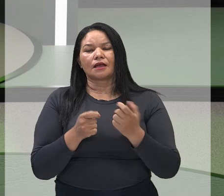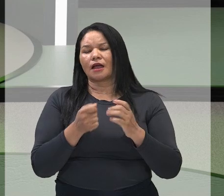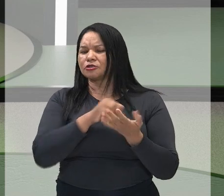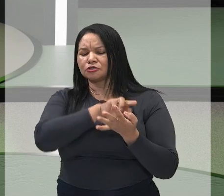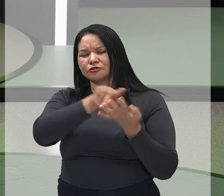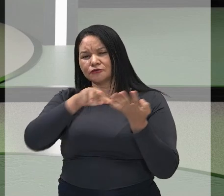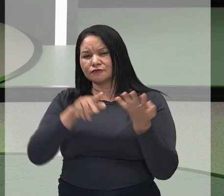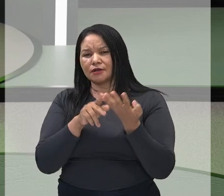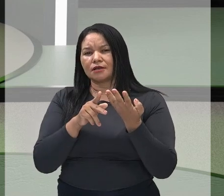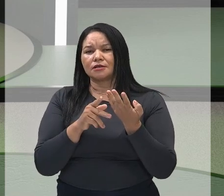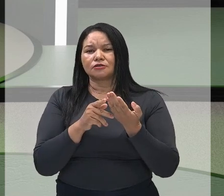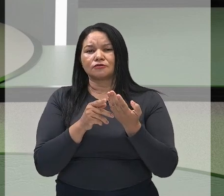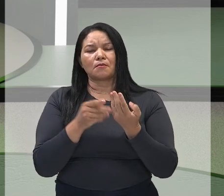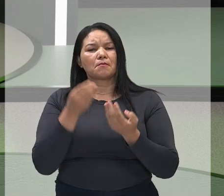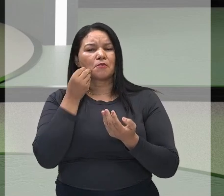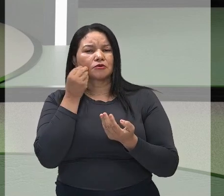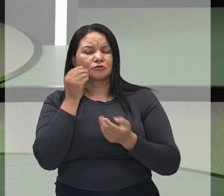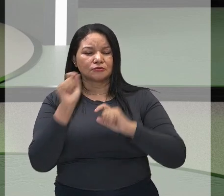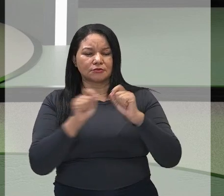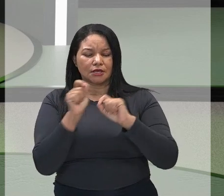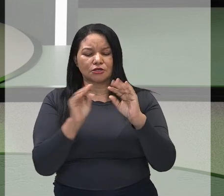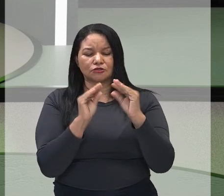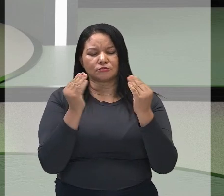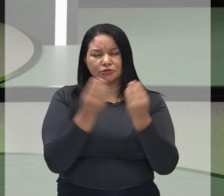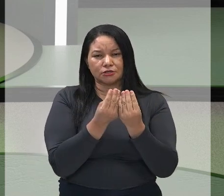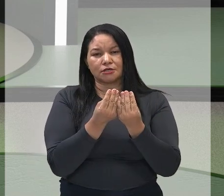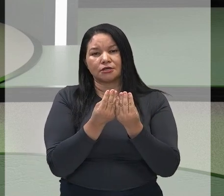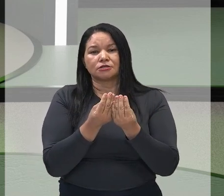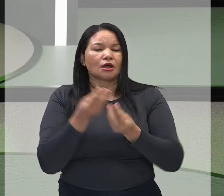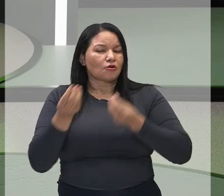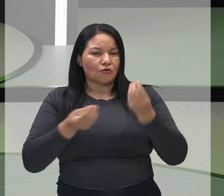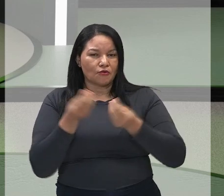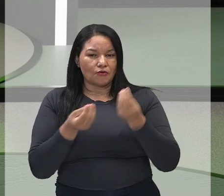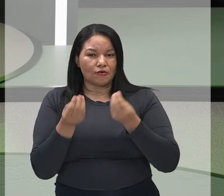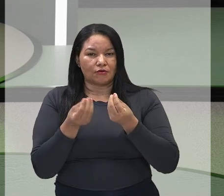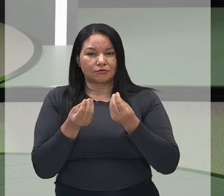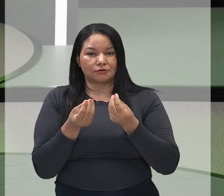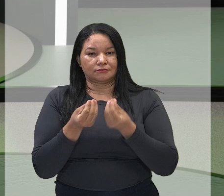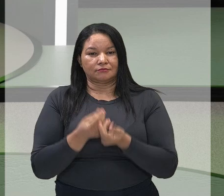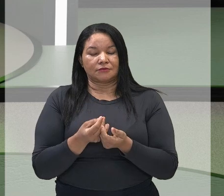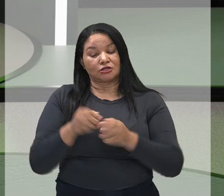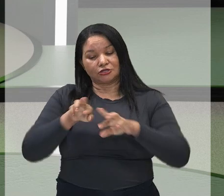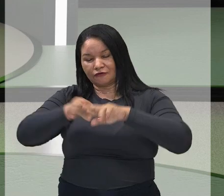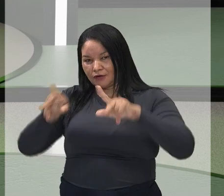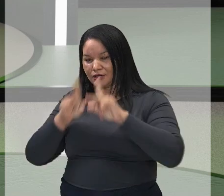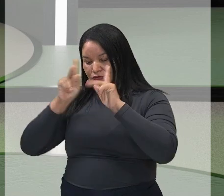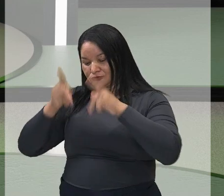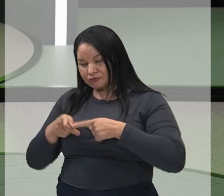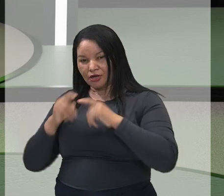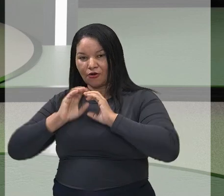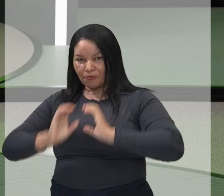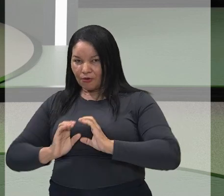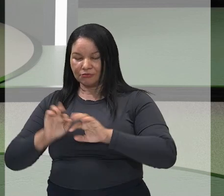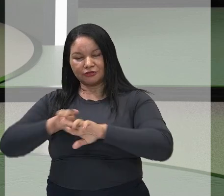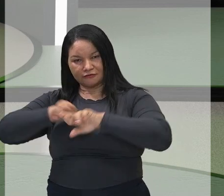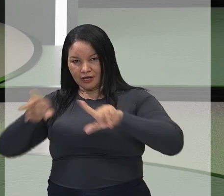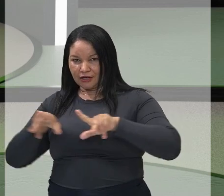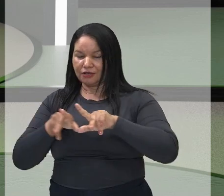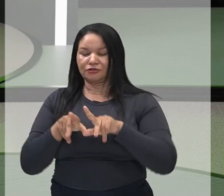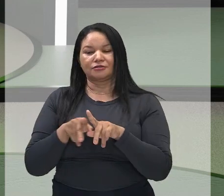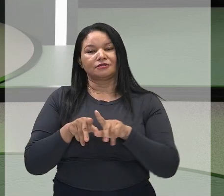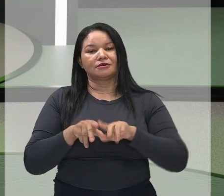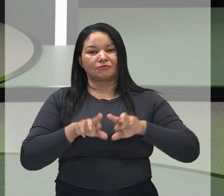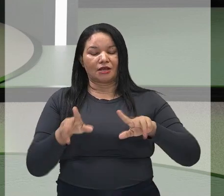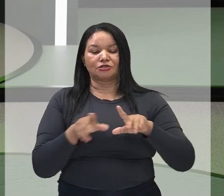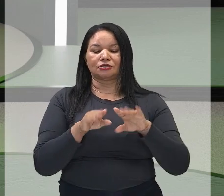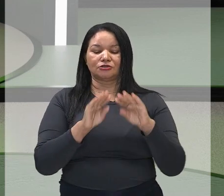o comportamento dessas substâncias. Não tem a ver com o comportamento humano, tá? Se vai ter personalidade forte ou não. Não tem a ver com isso.